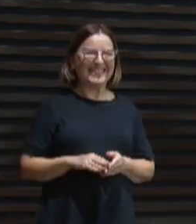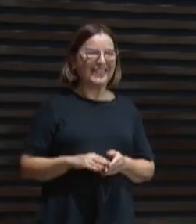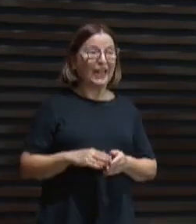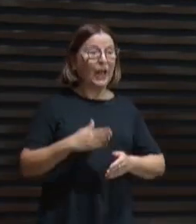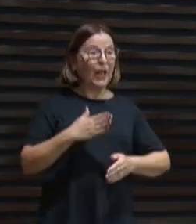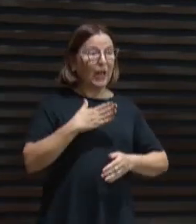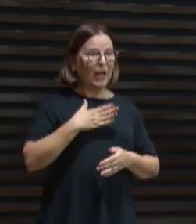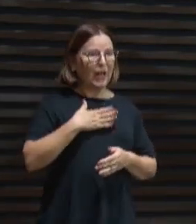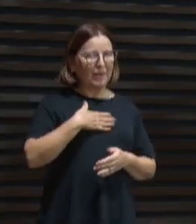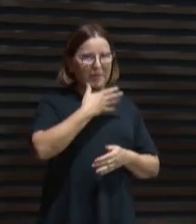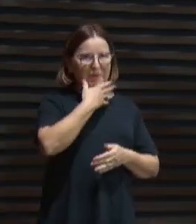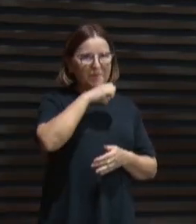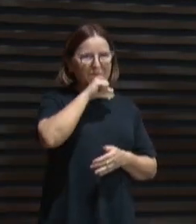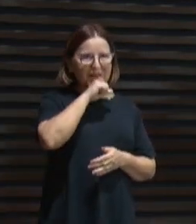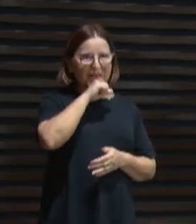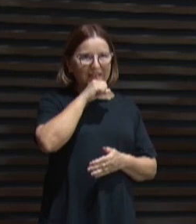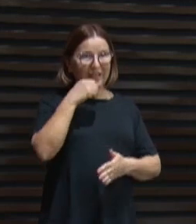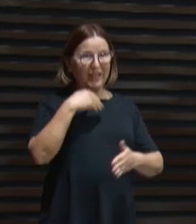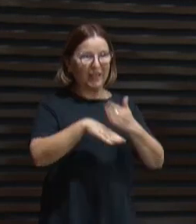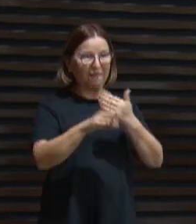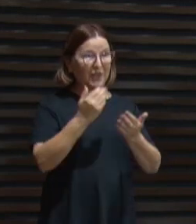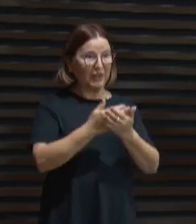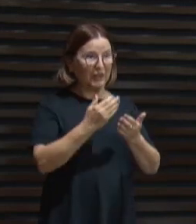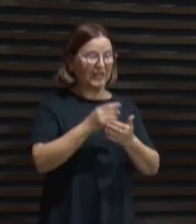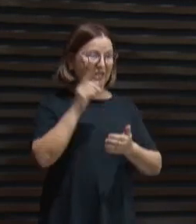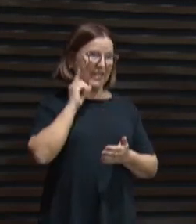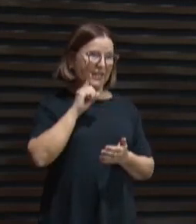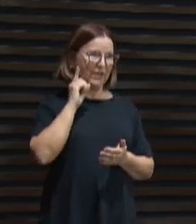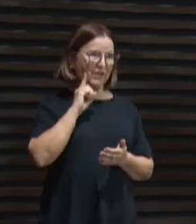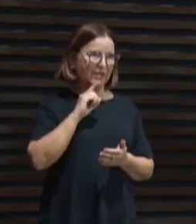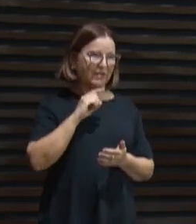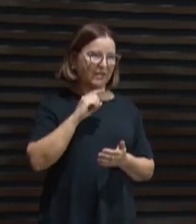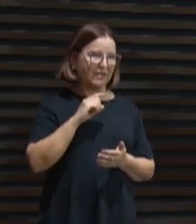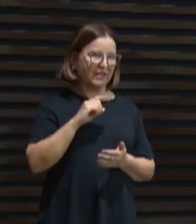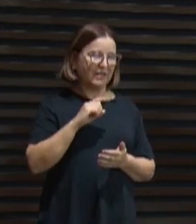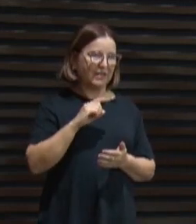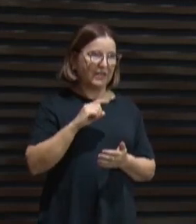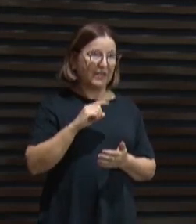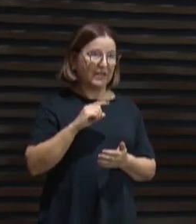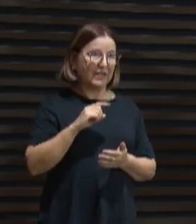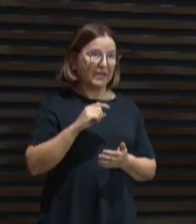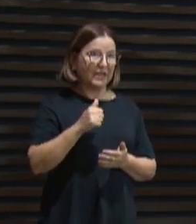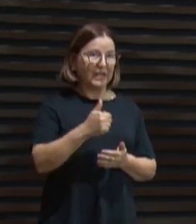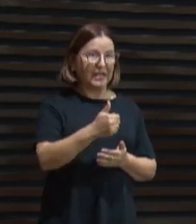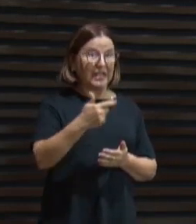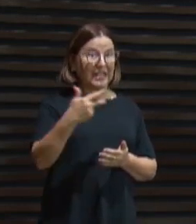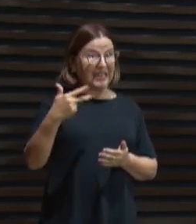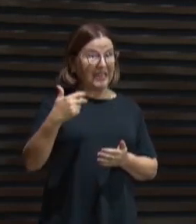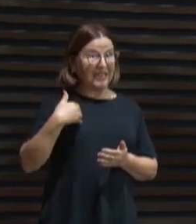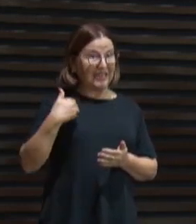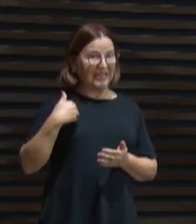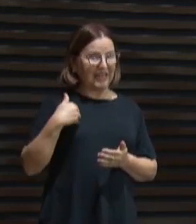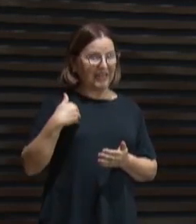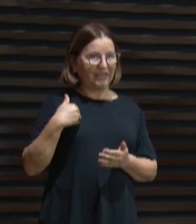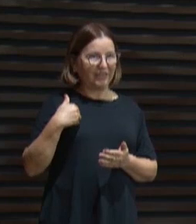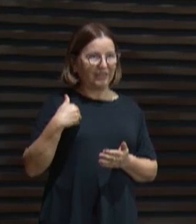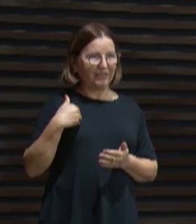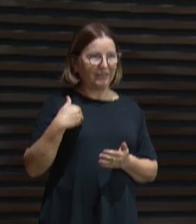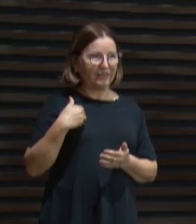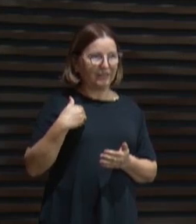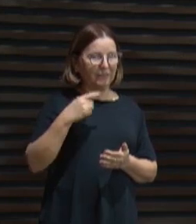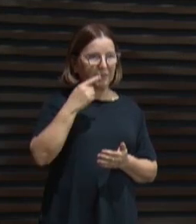Meu pai foi estudar nos Estados Unidos, ele tinha 13 anos de idade e foi mandado para lá porque ele